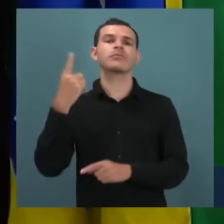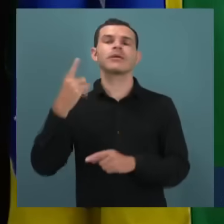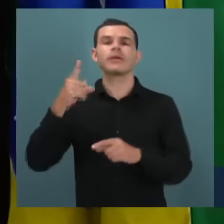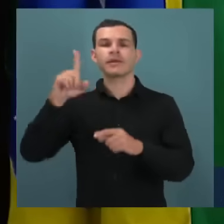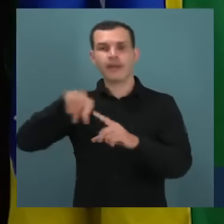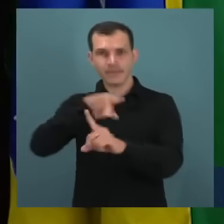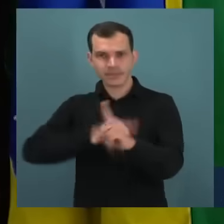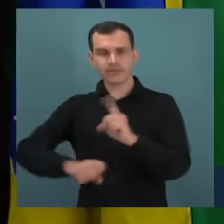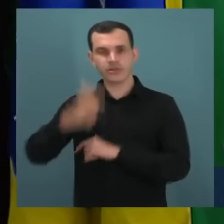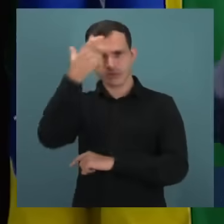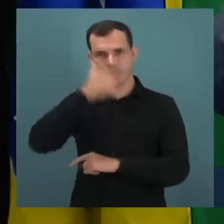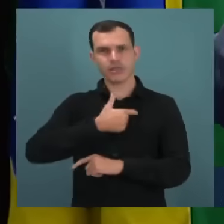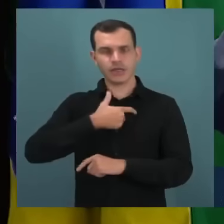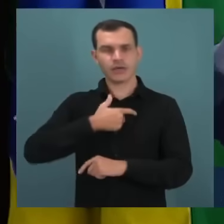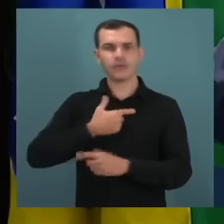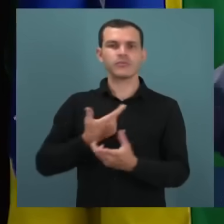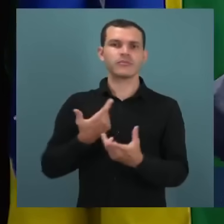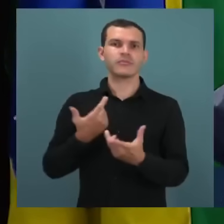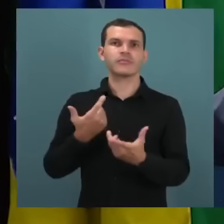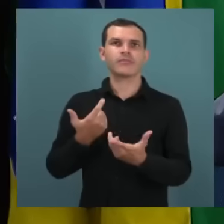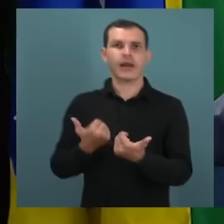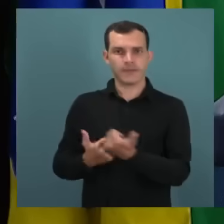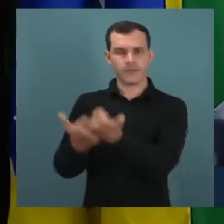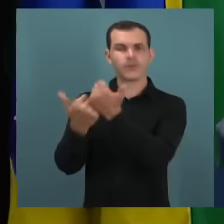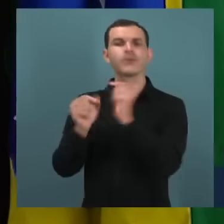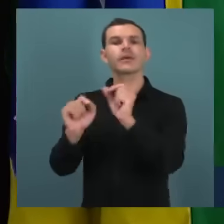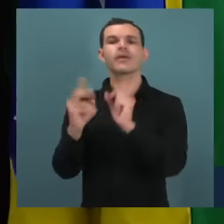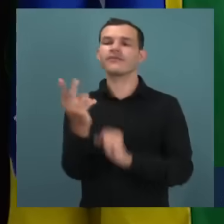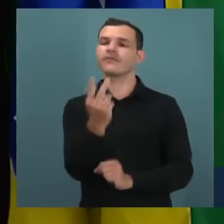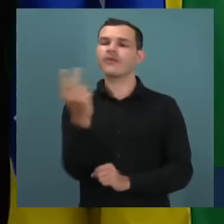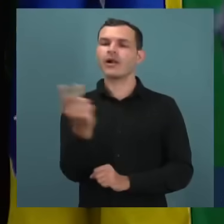viés do ponto de vista liberal, mas que defende